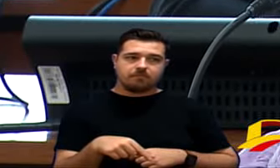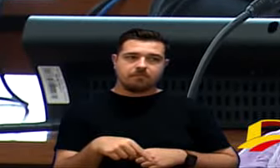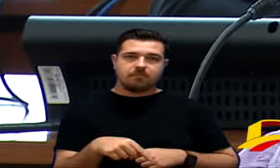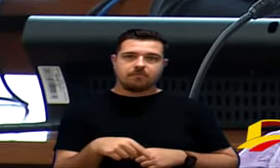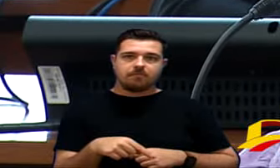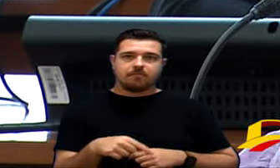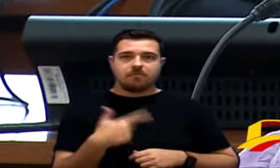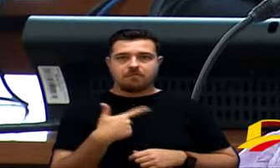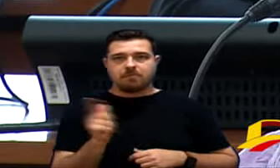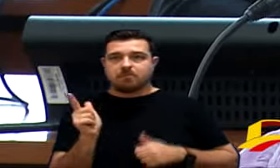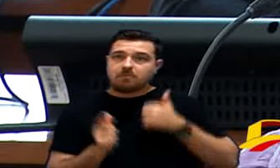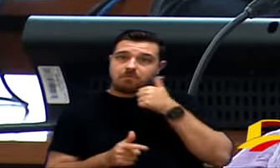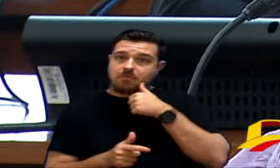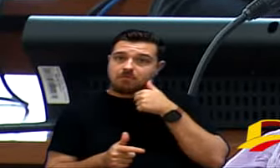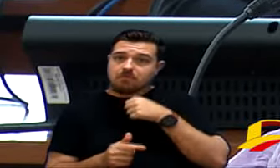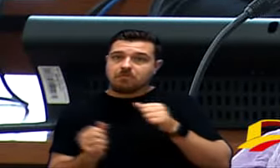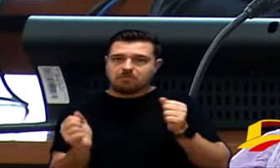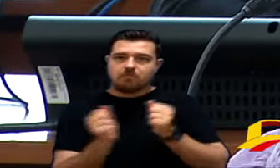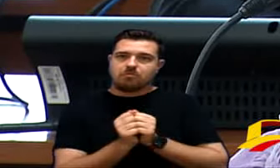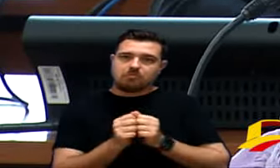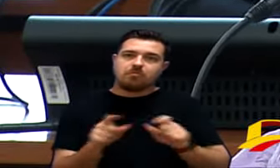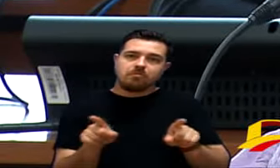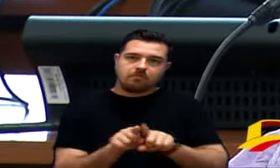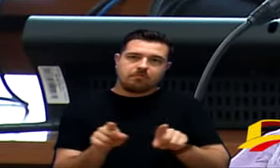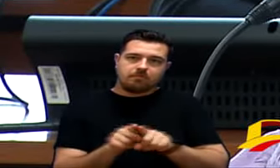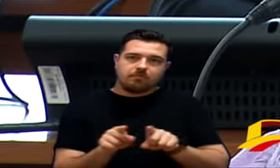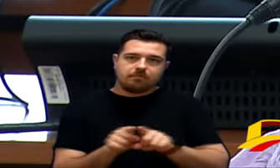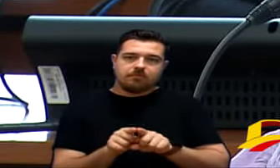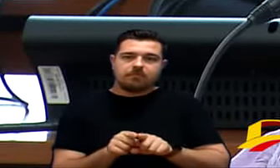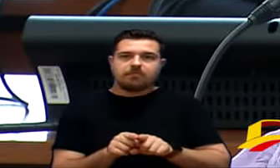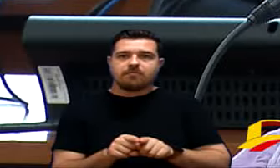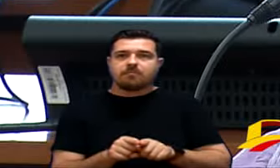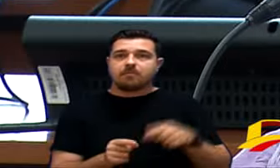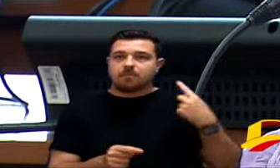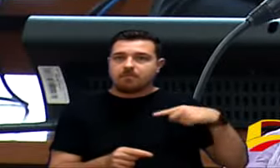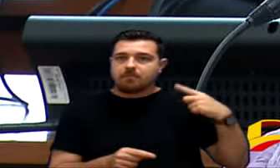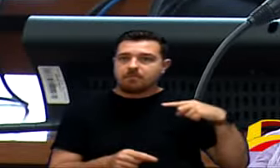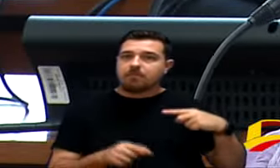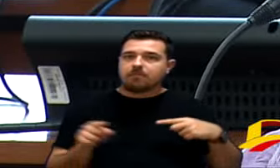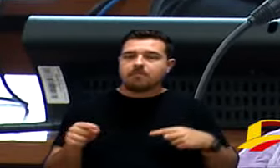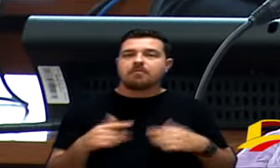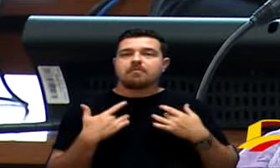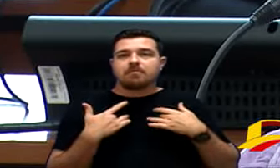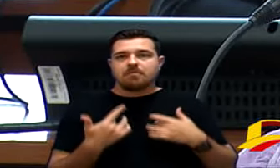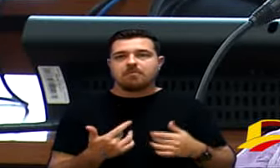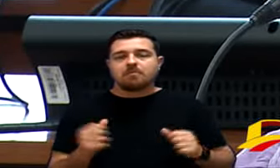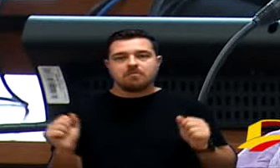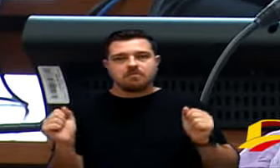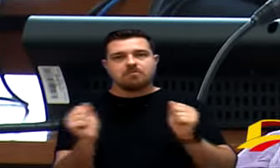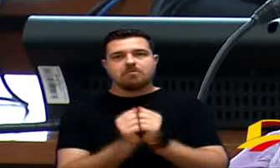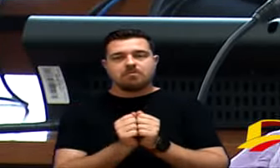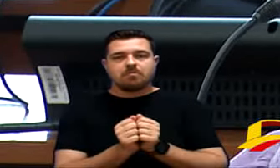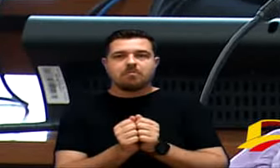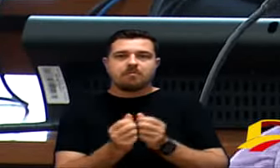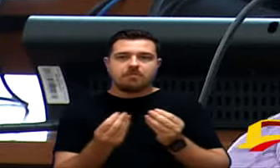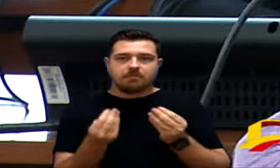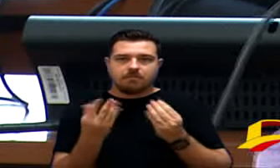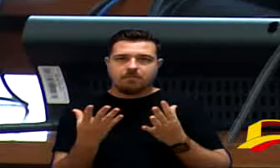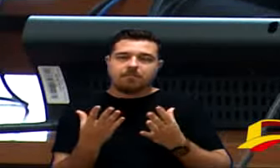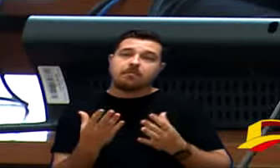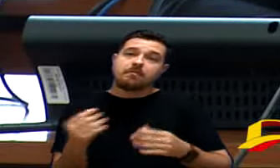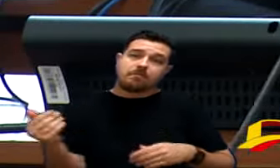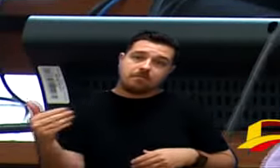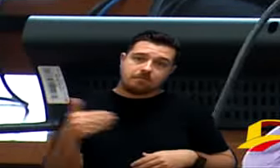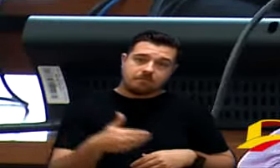tem uma outra mulher que está à frente mas uma outra advogada mas ela se colocou a promotora ela se colocou à disposição inclusive